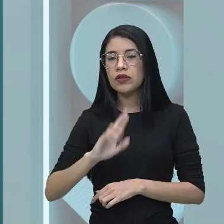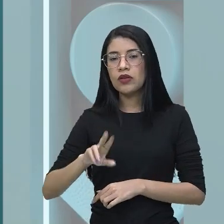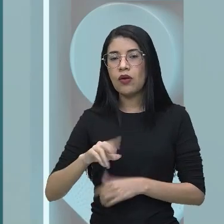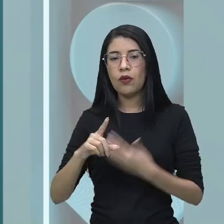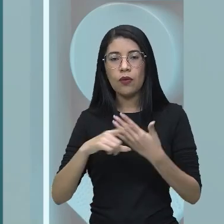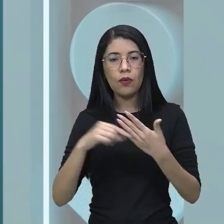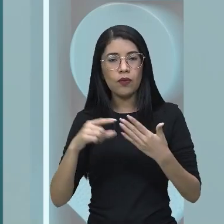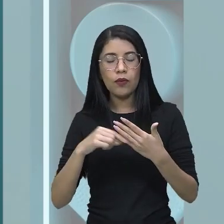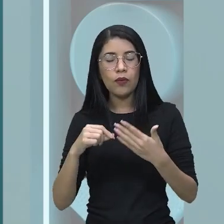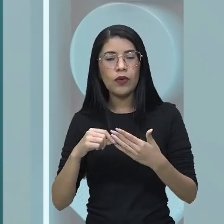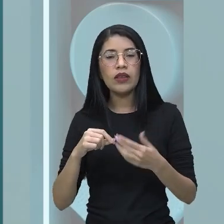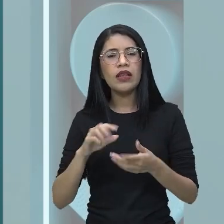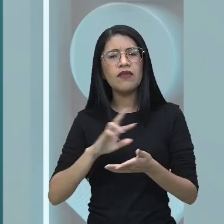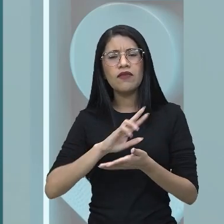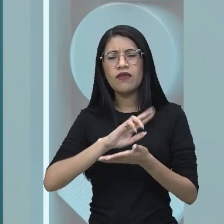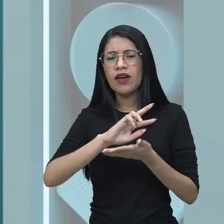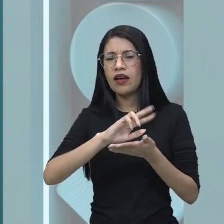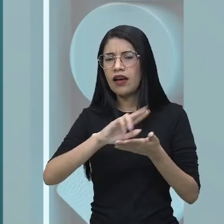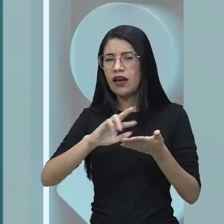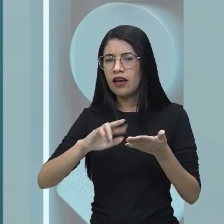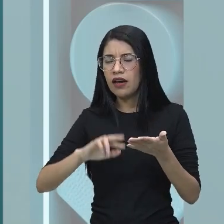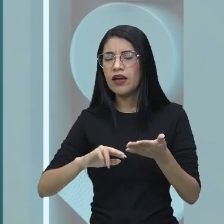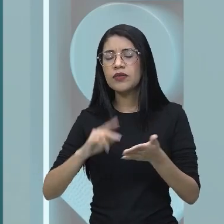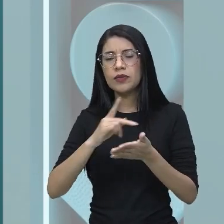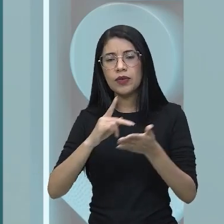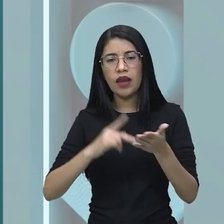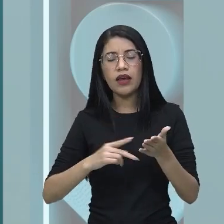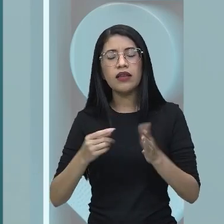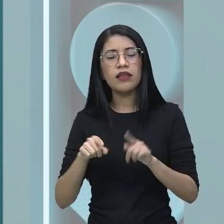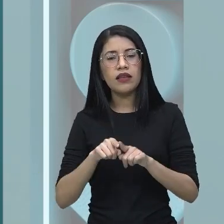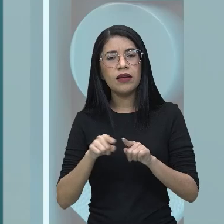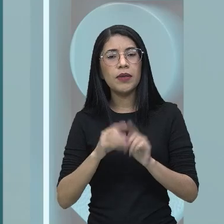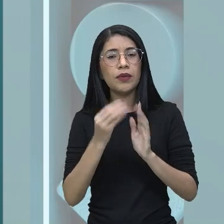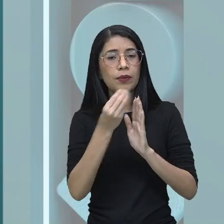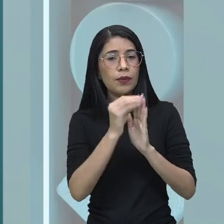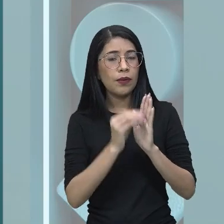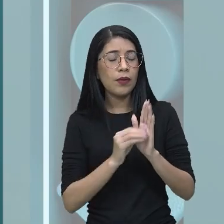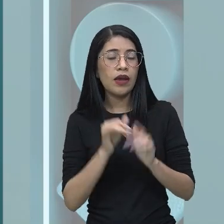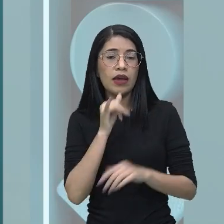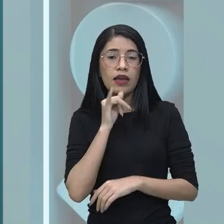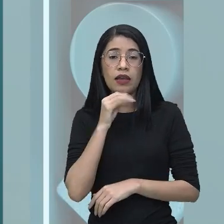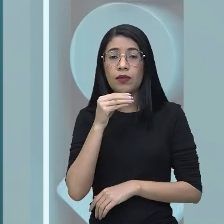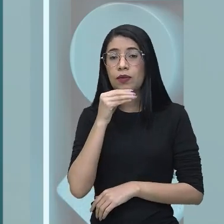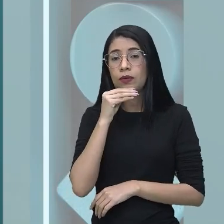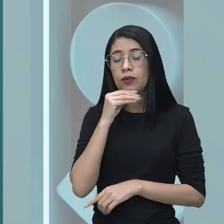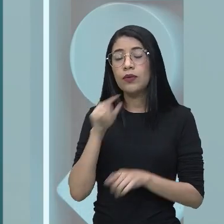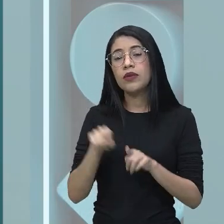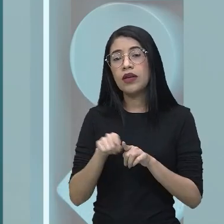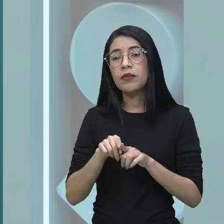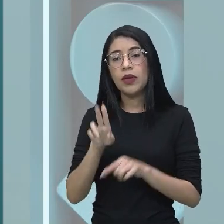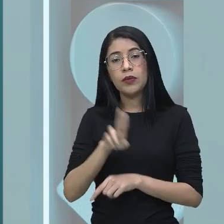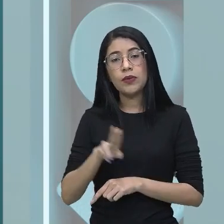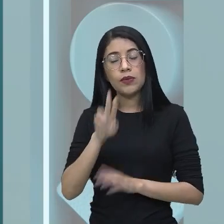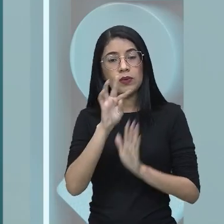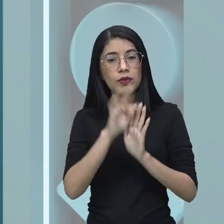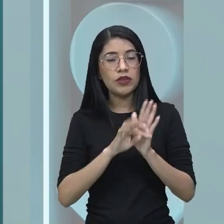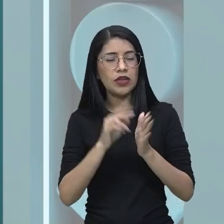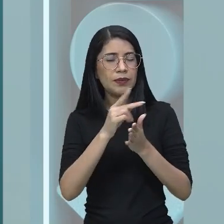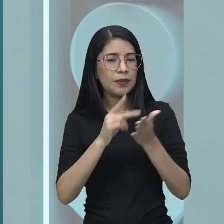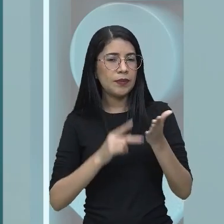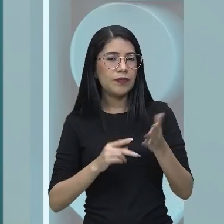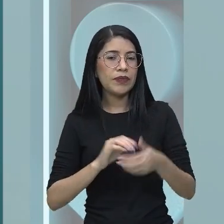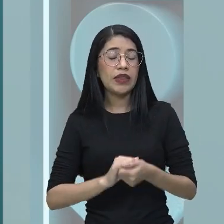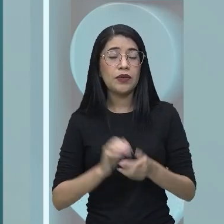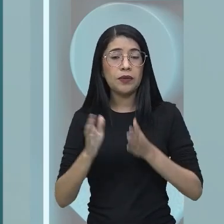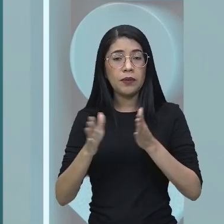mas outros poetas também evidenciaram isso nos seus textos como Carlos drumon certo então percebam que nesse período nessa segunda